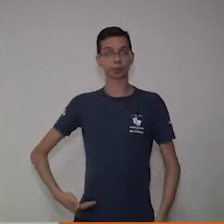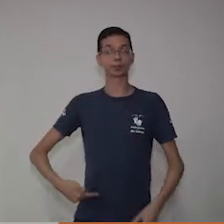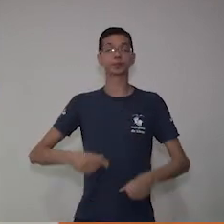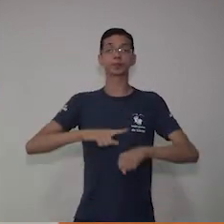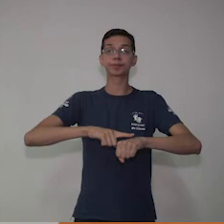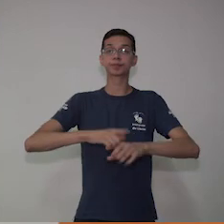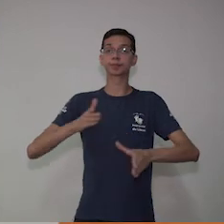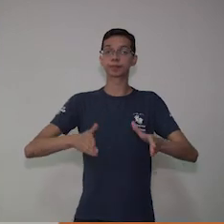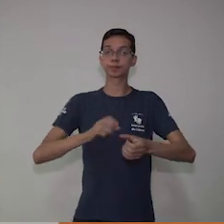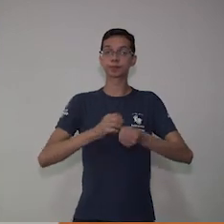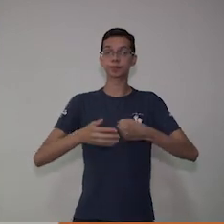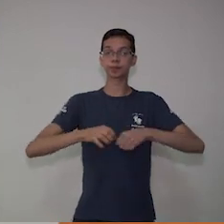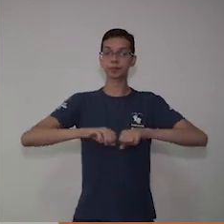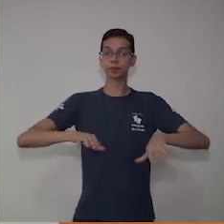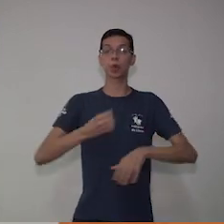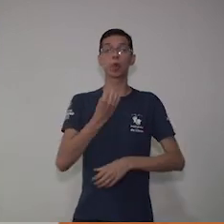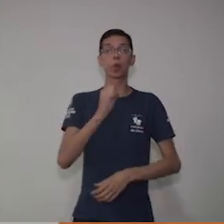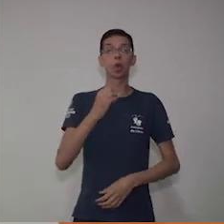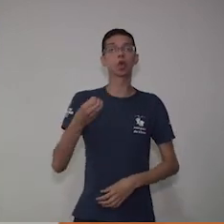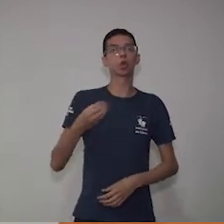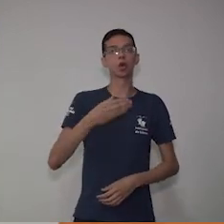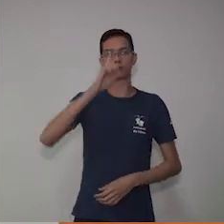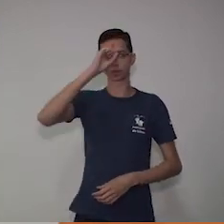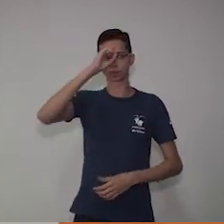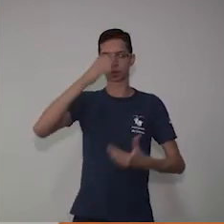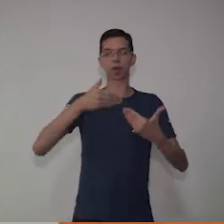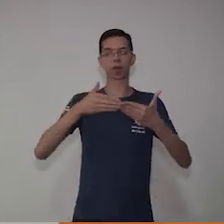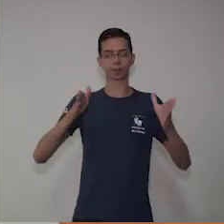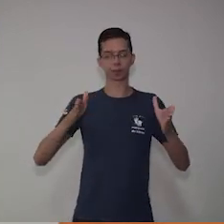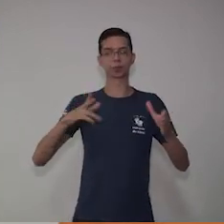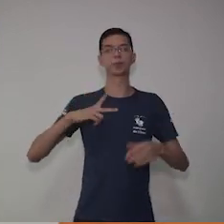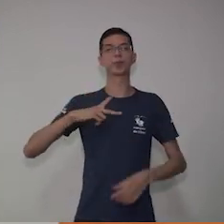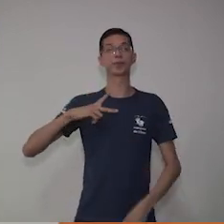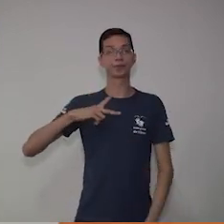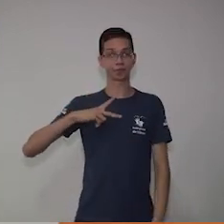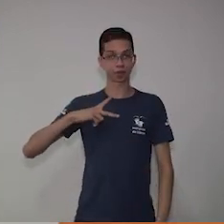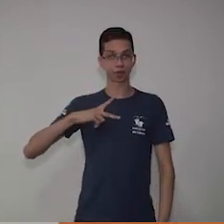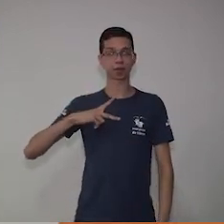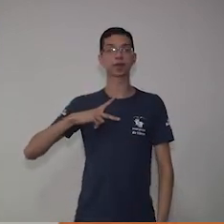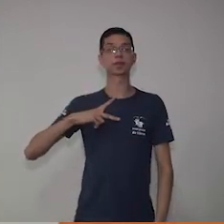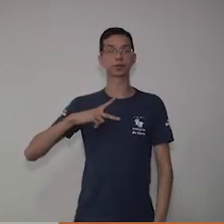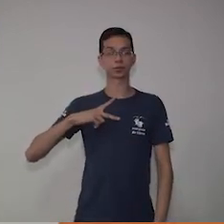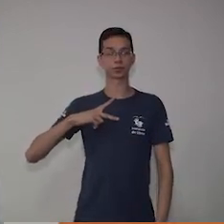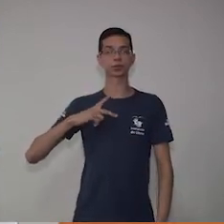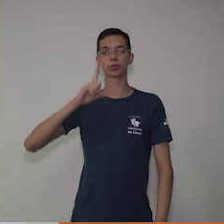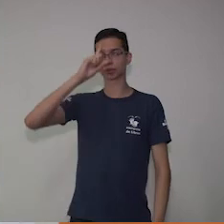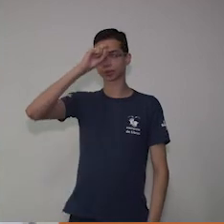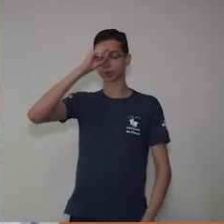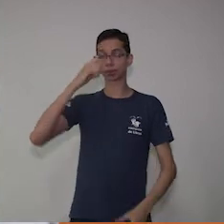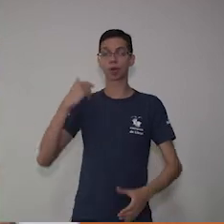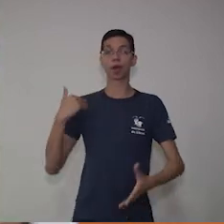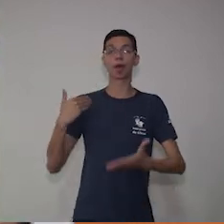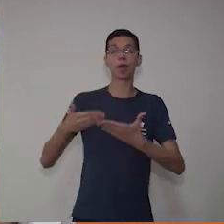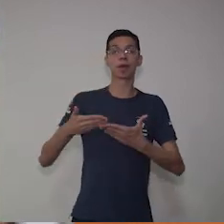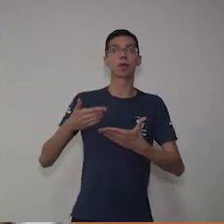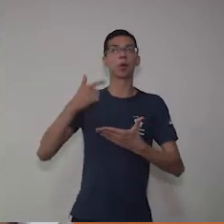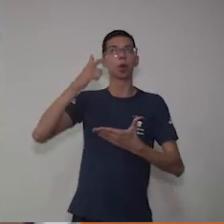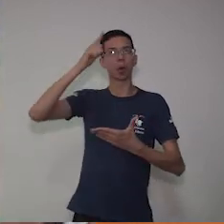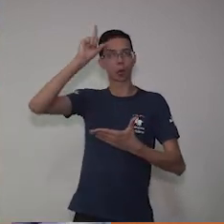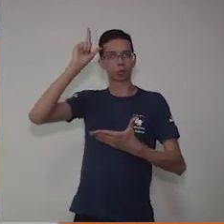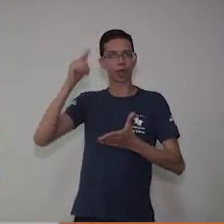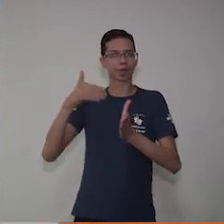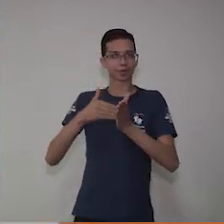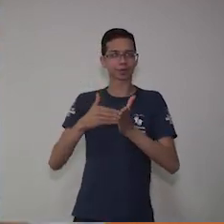abriu 8 novos hospitais. A rede privada está com uma ocupação, até o dia de ontem, de 70% das suas